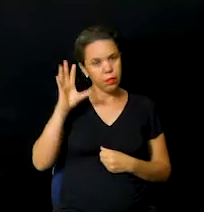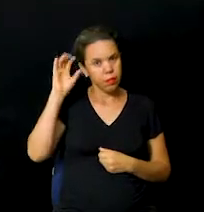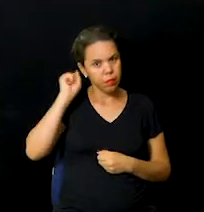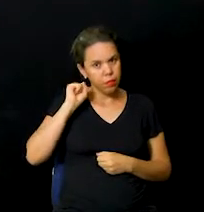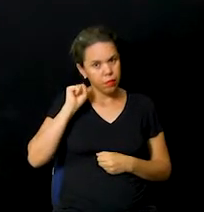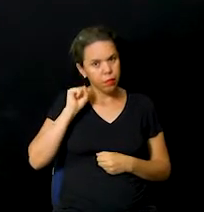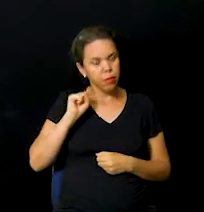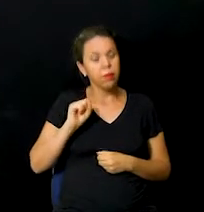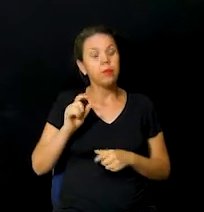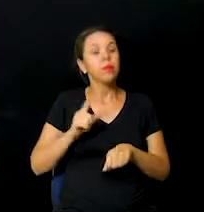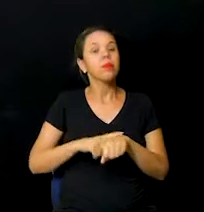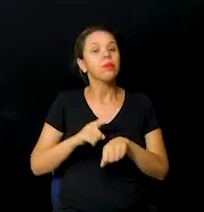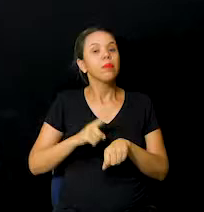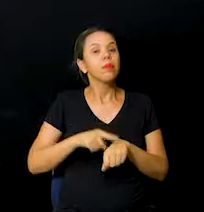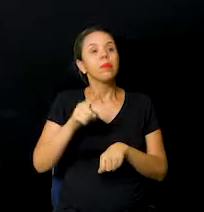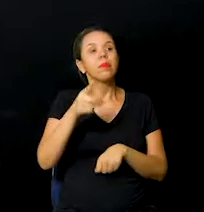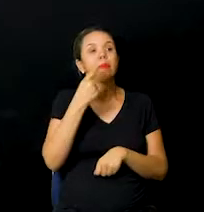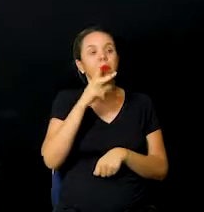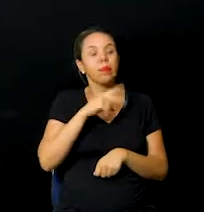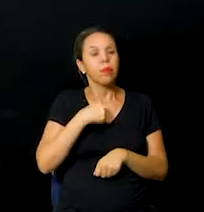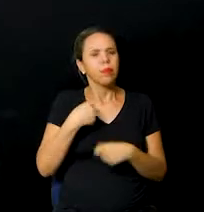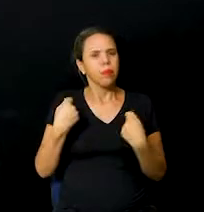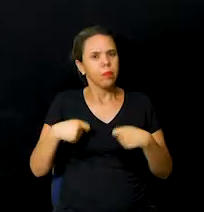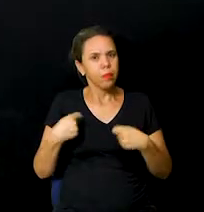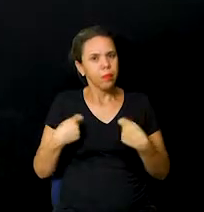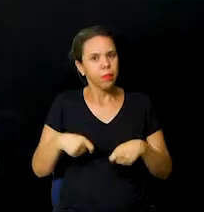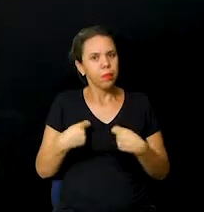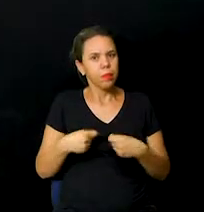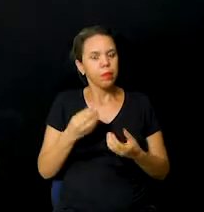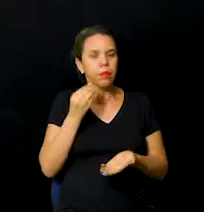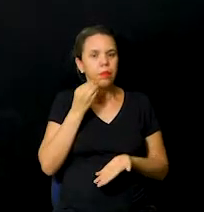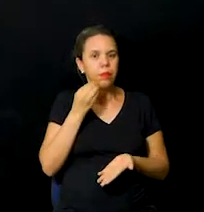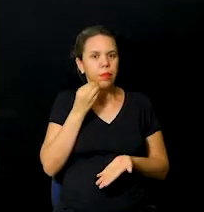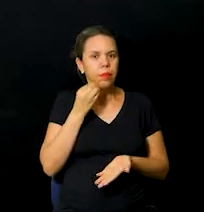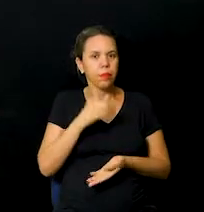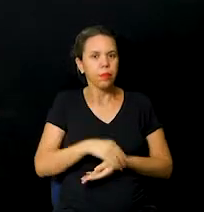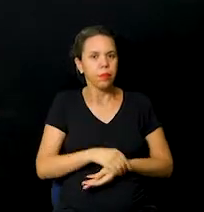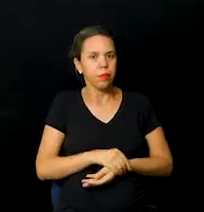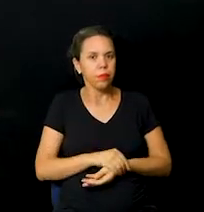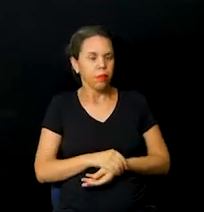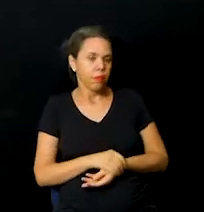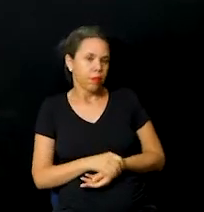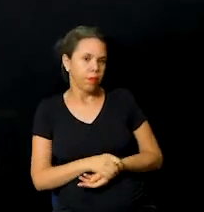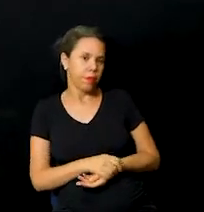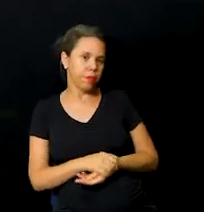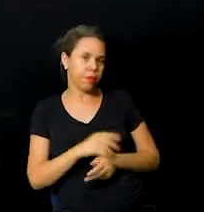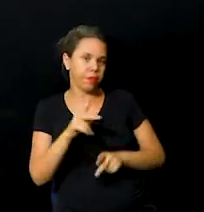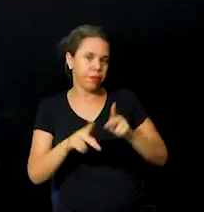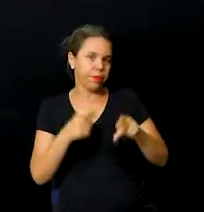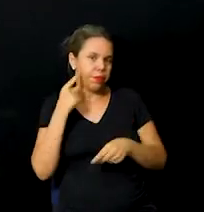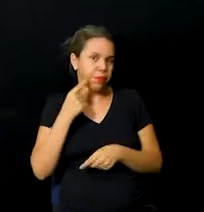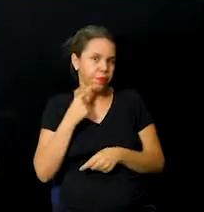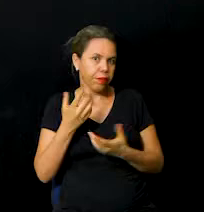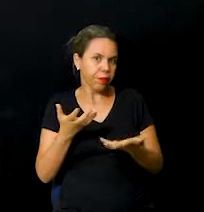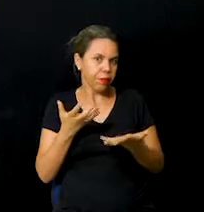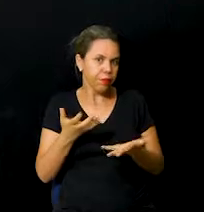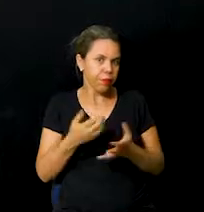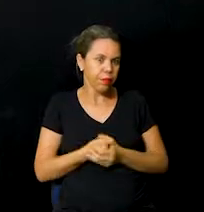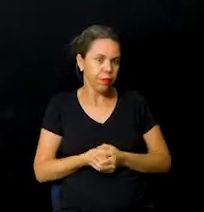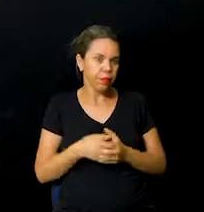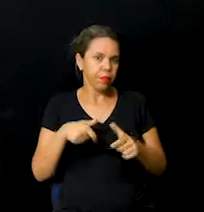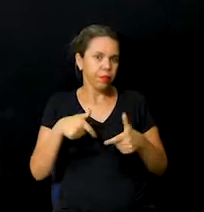os ouvintes. Em que momento você Isso. falou: eu preciso dar oportunidade para a pessoa surda que